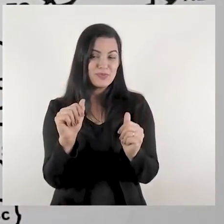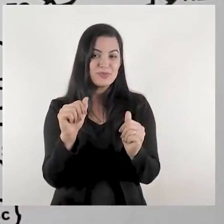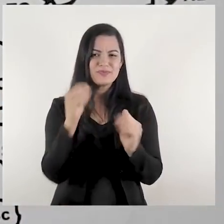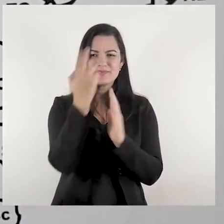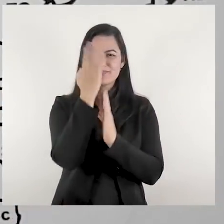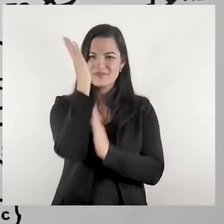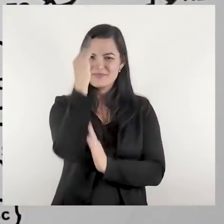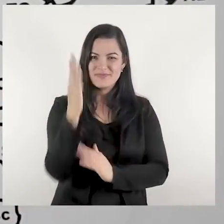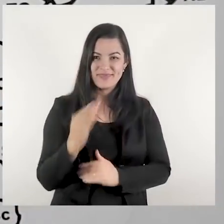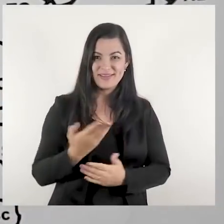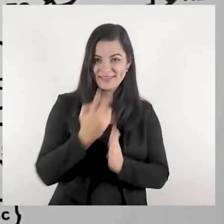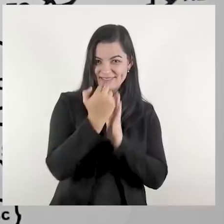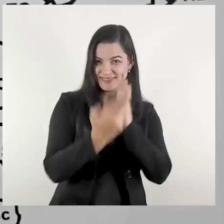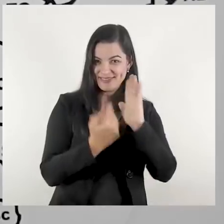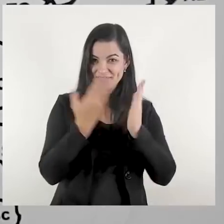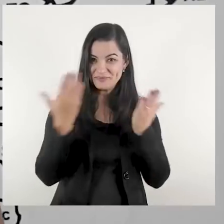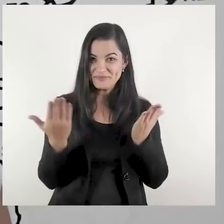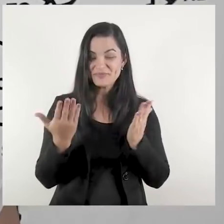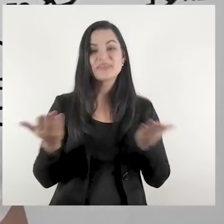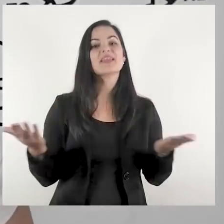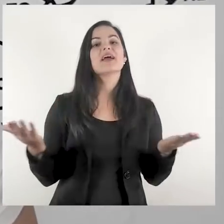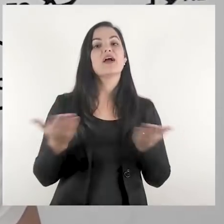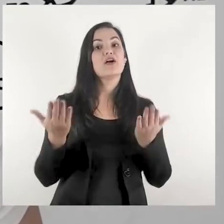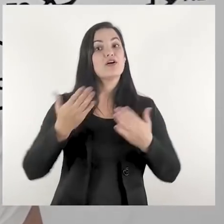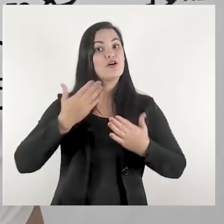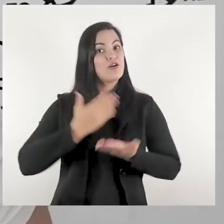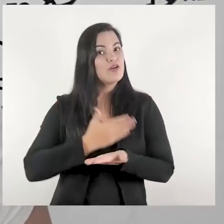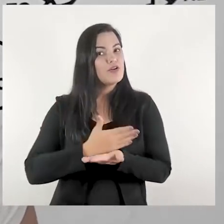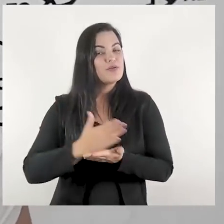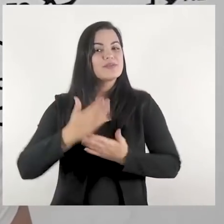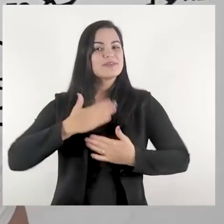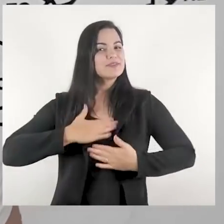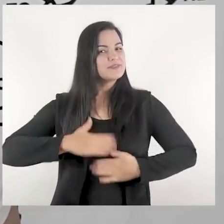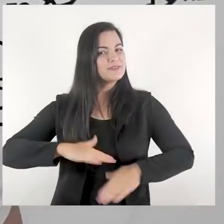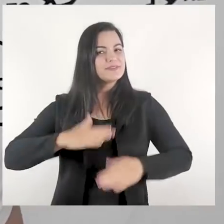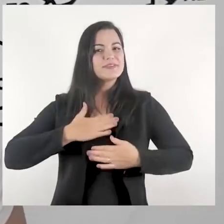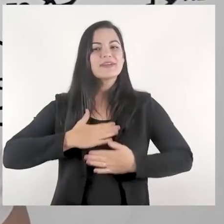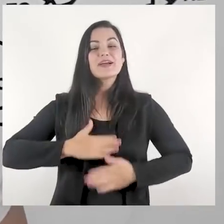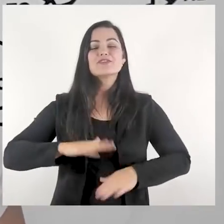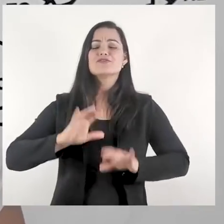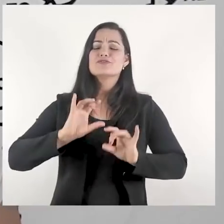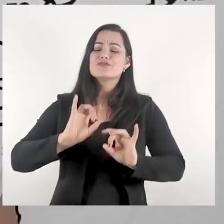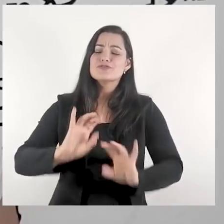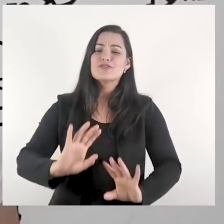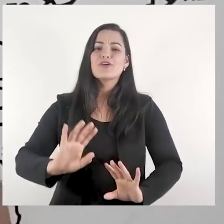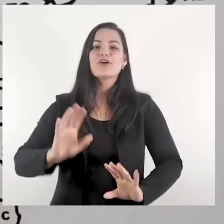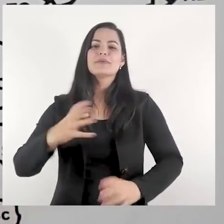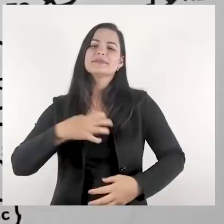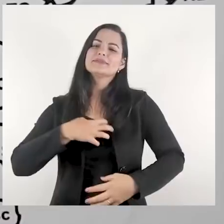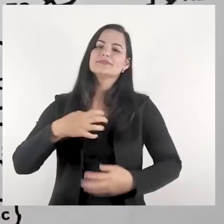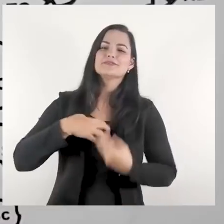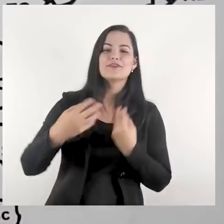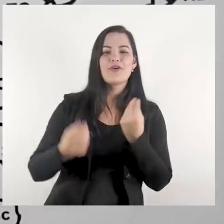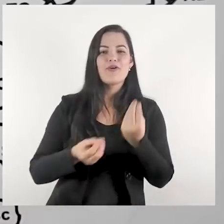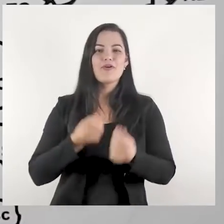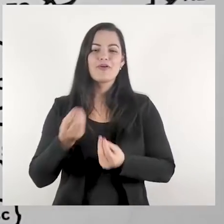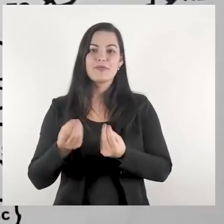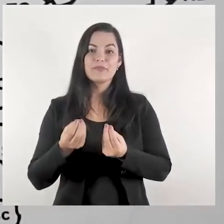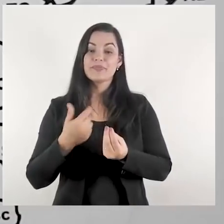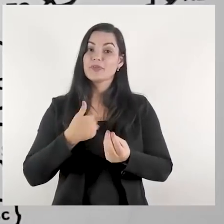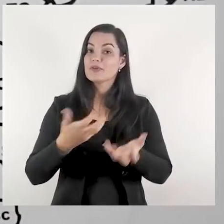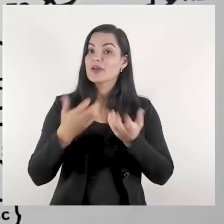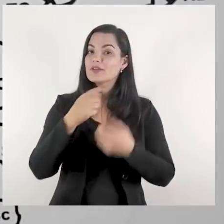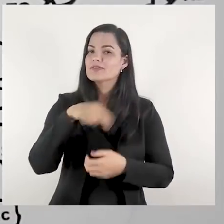do Brasil. Então vamos começar devagar, só para esquentar, como a Pro falou. Eu quero que